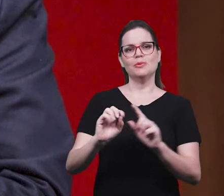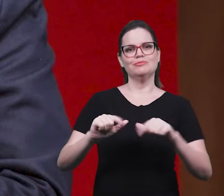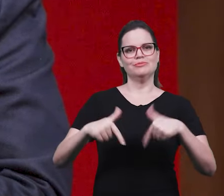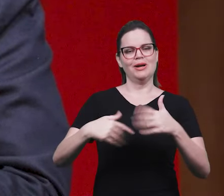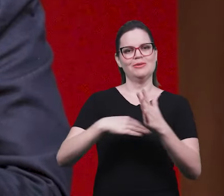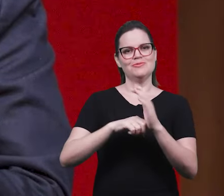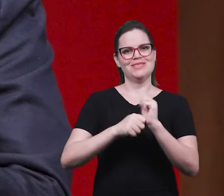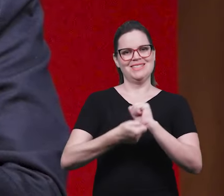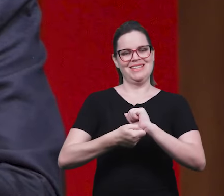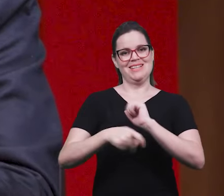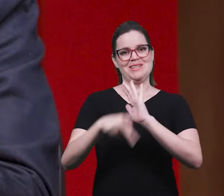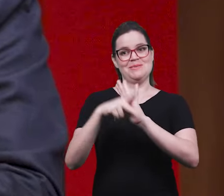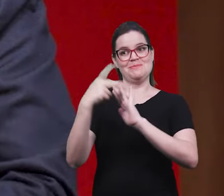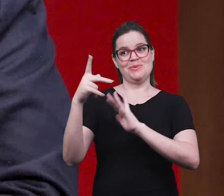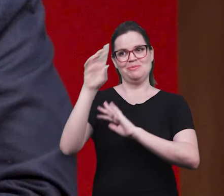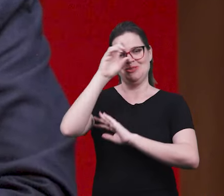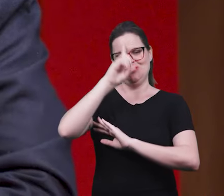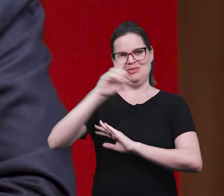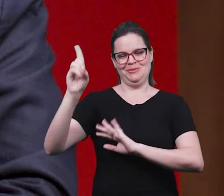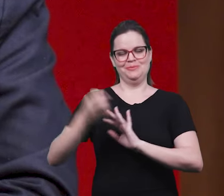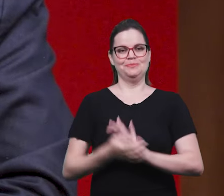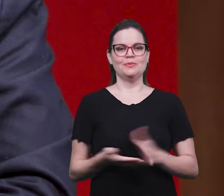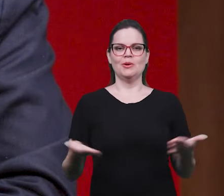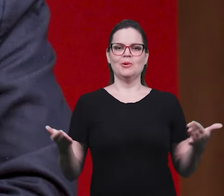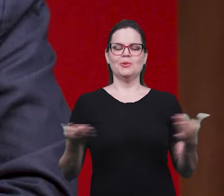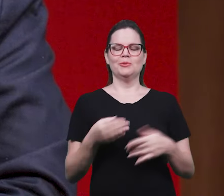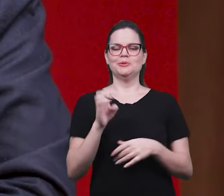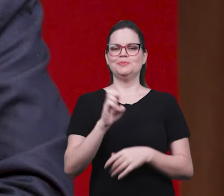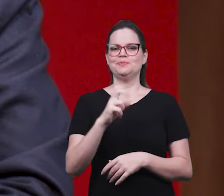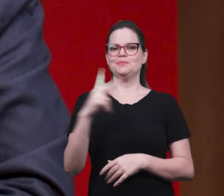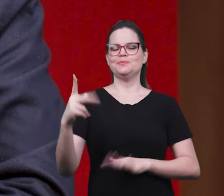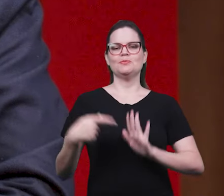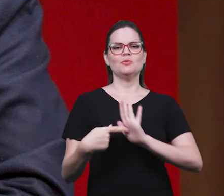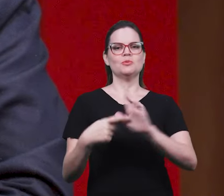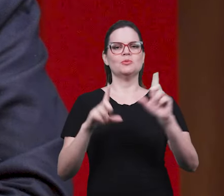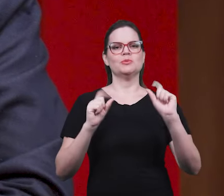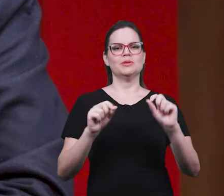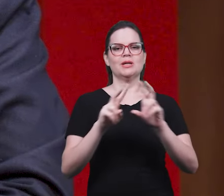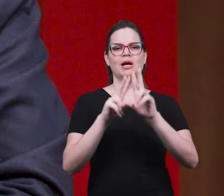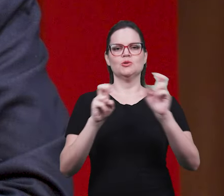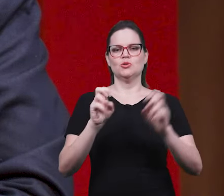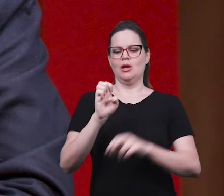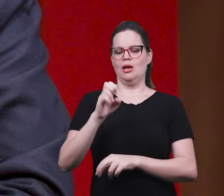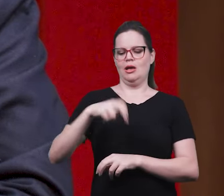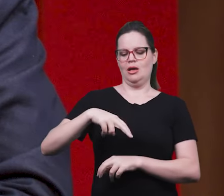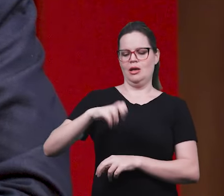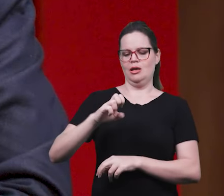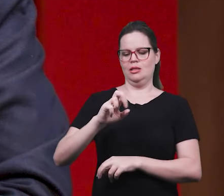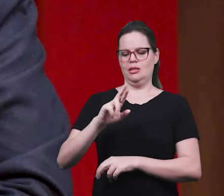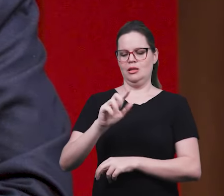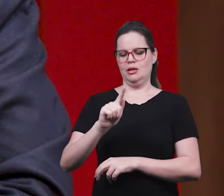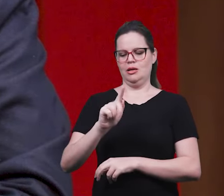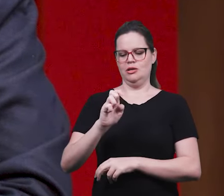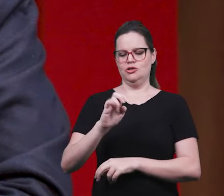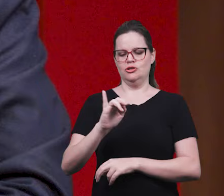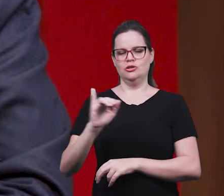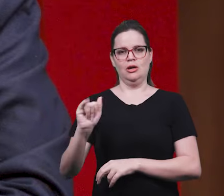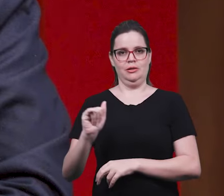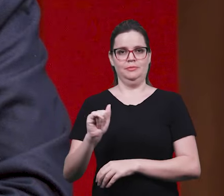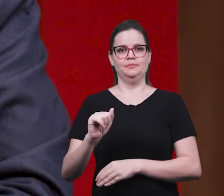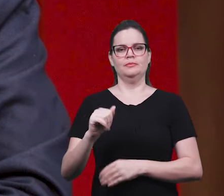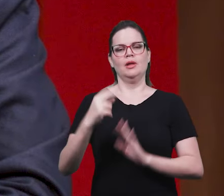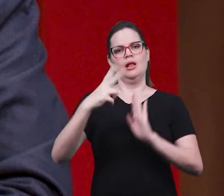Jesus. E neste episódio nós vamos falar de energeia. O texto que nós vamos ler está em